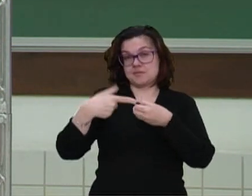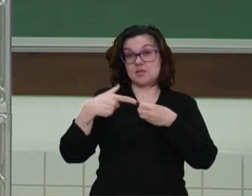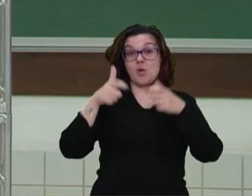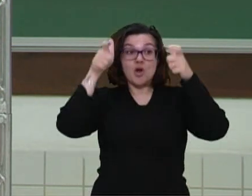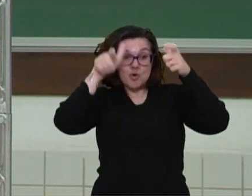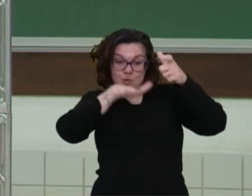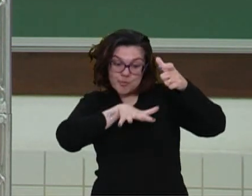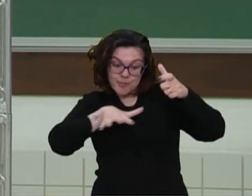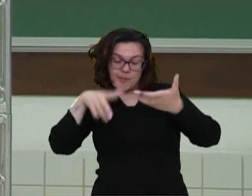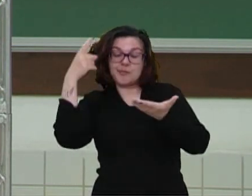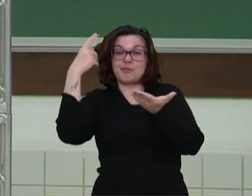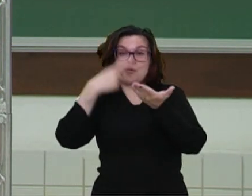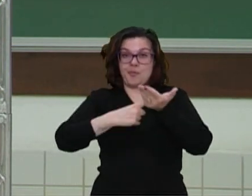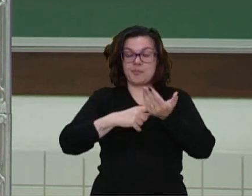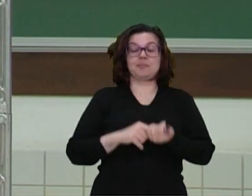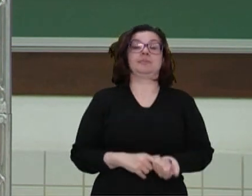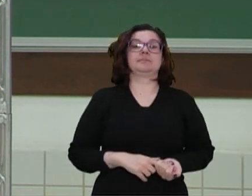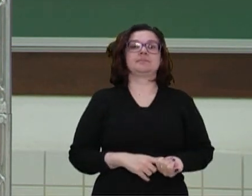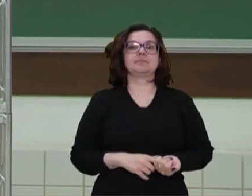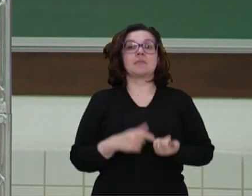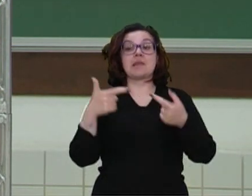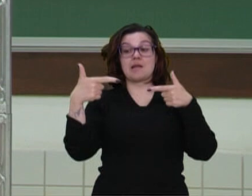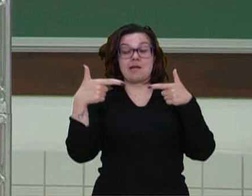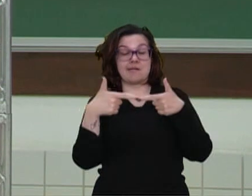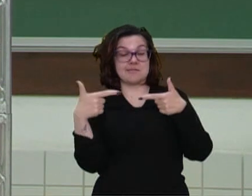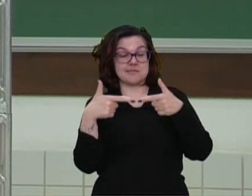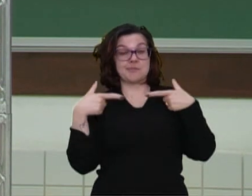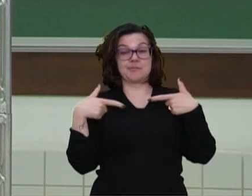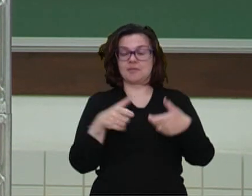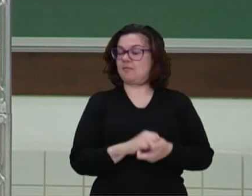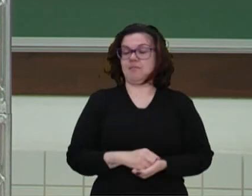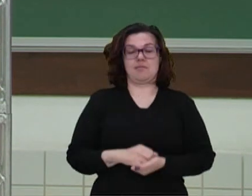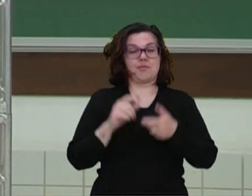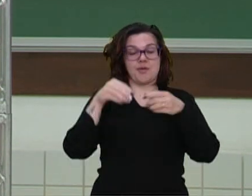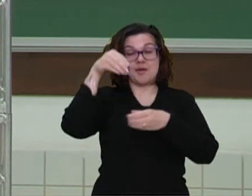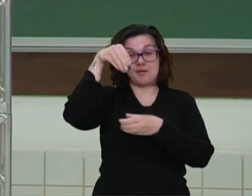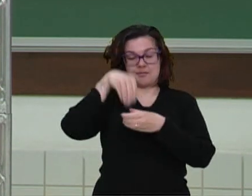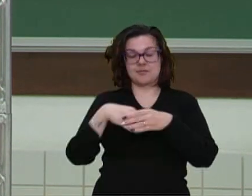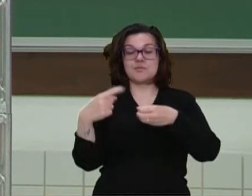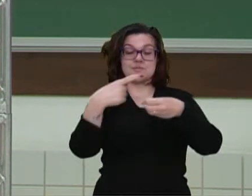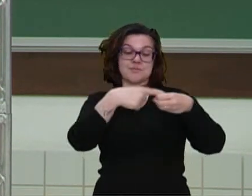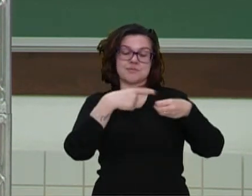batalha. A Segunda Guerra Mundial acontece dentro da cidade. O Panzer é mais